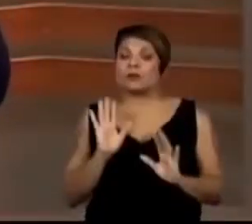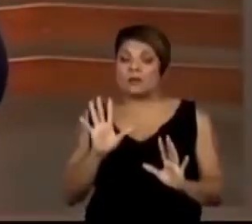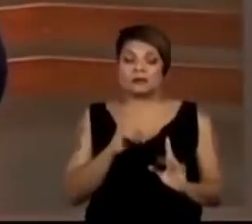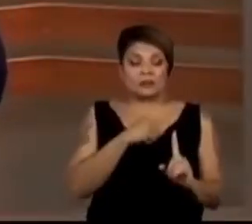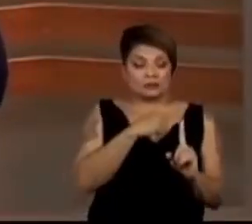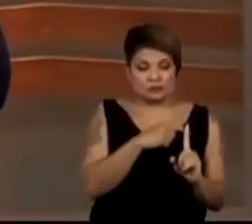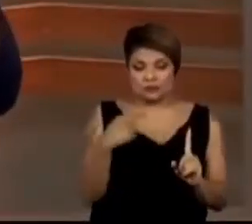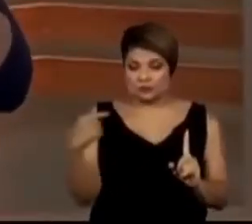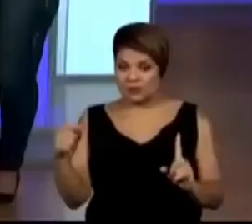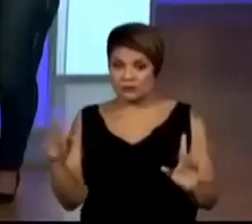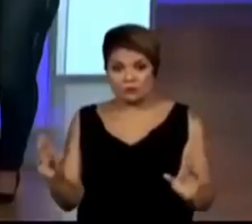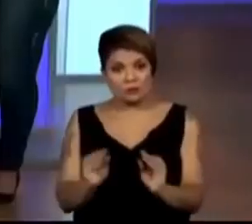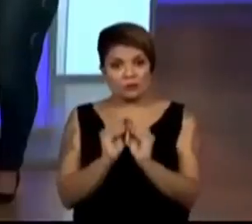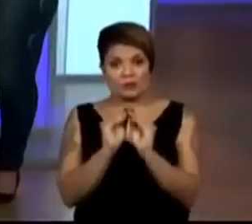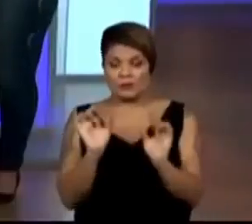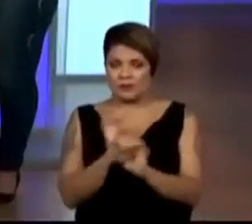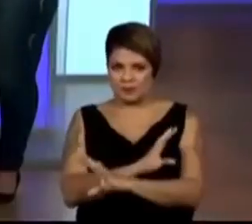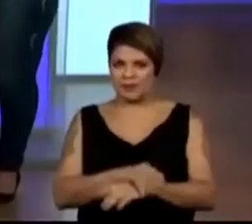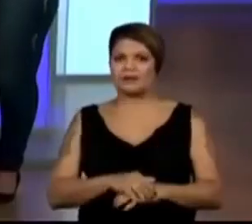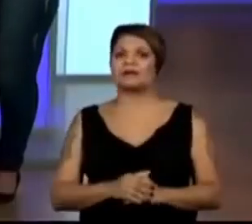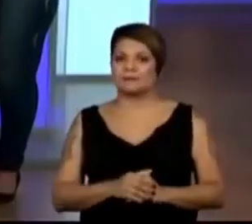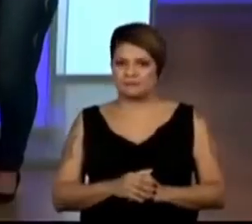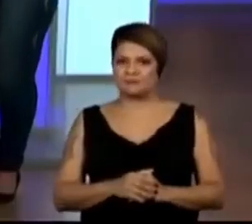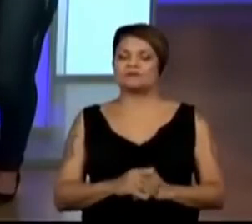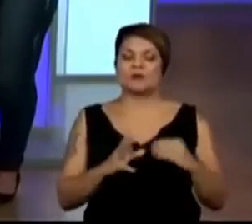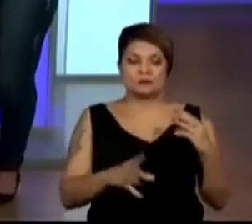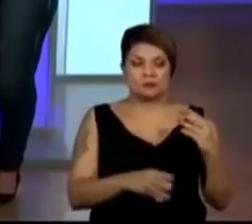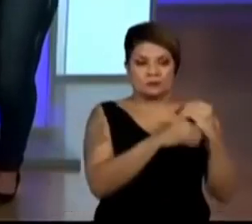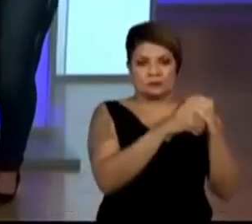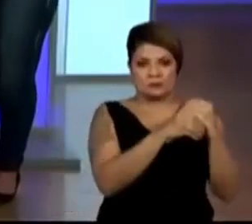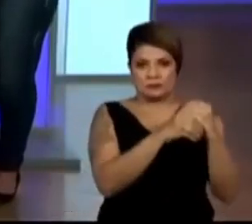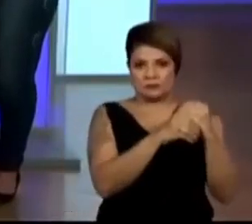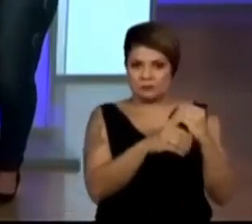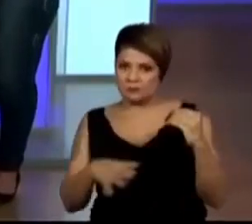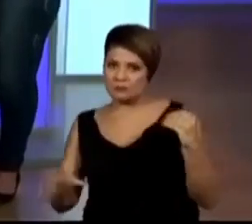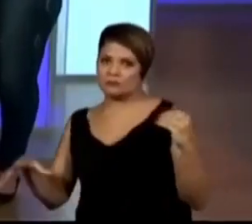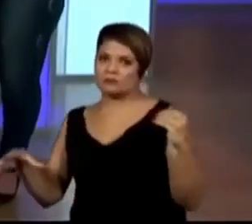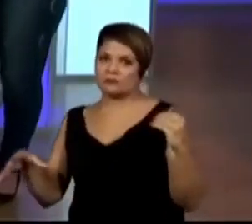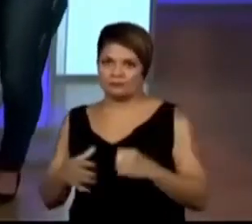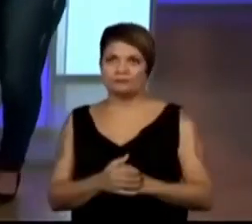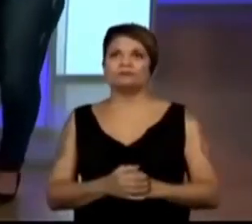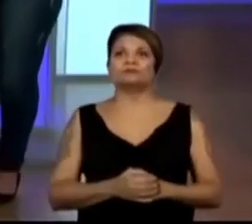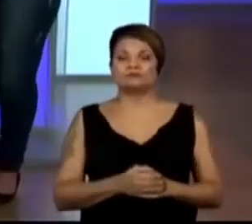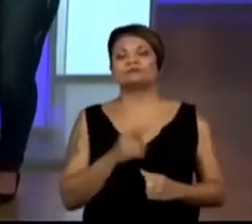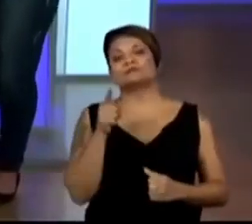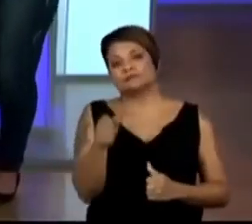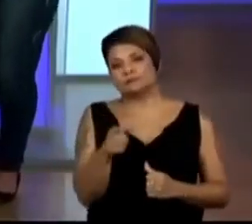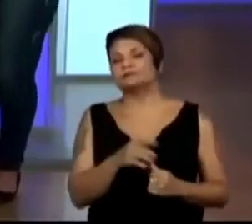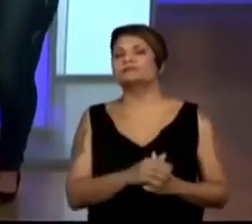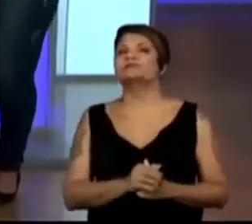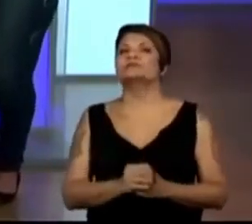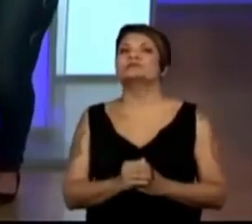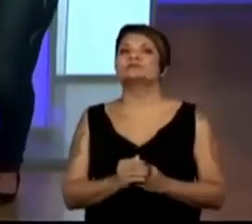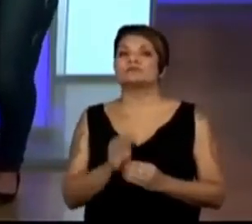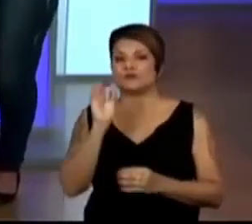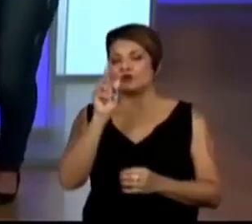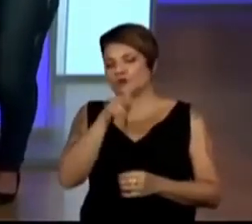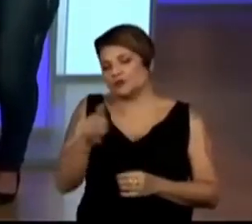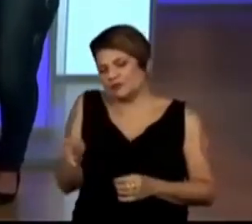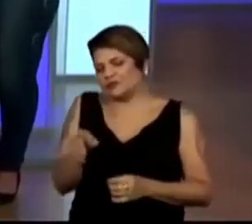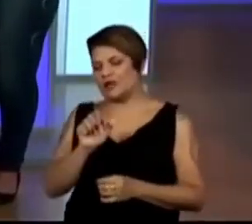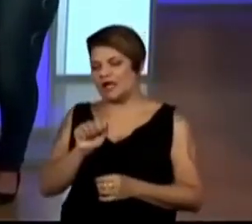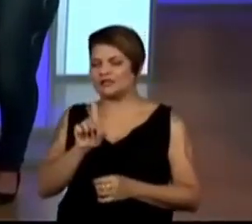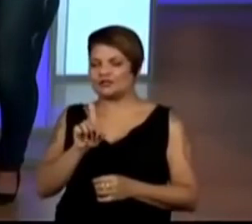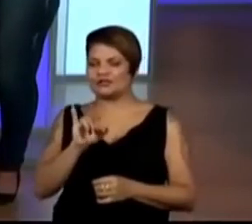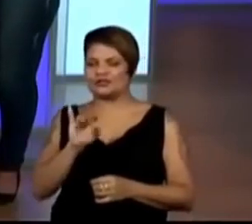complementam, né, professora? Sim, passando do campo no aditivo, exatamente. Isso é para os professores, tá? Isso é bacana, a gente acaba interagindo com